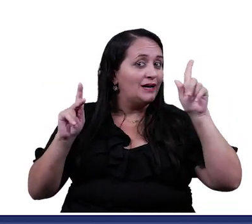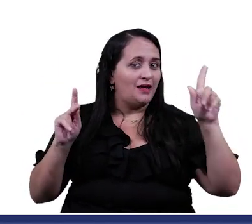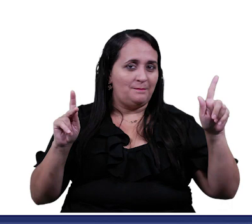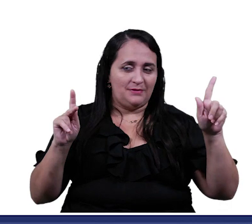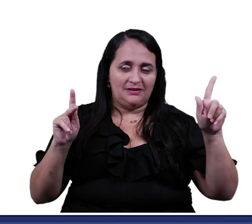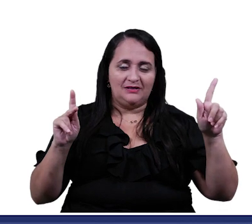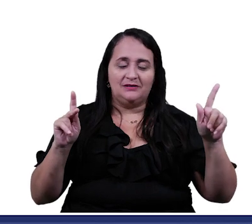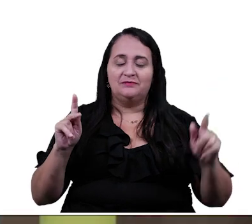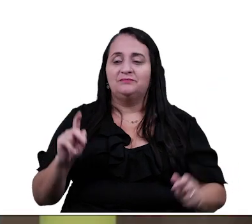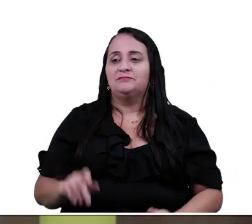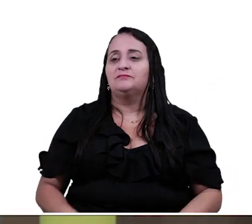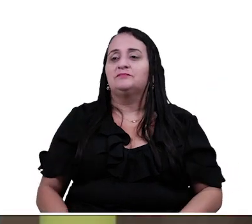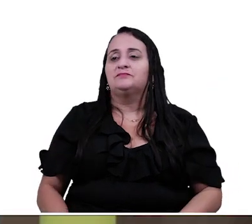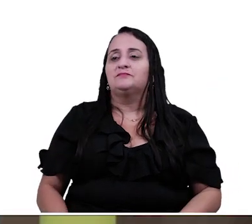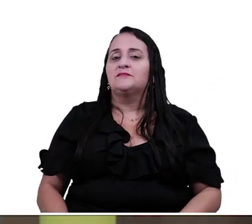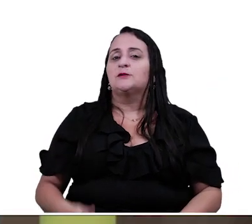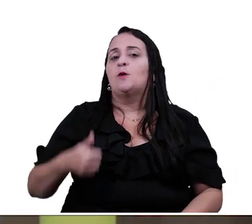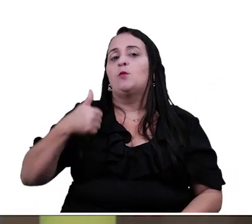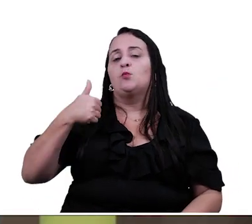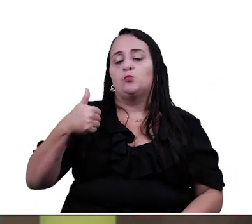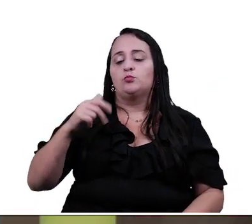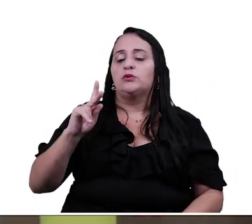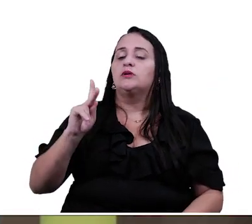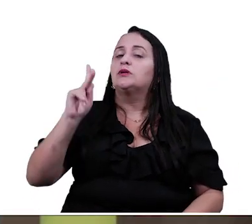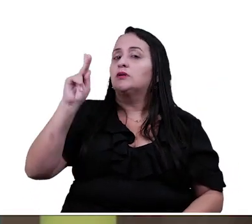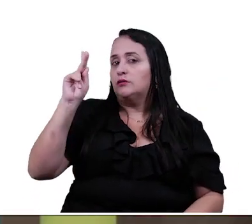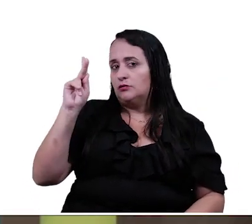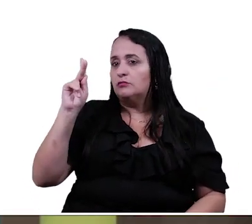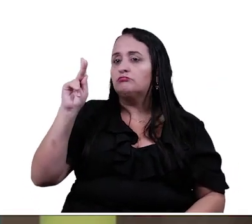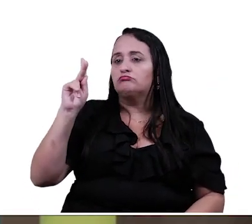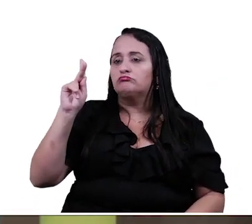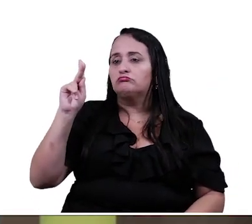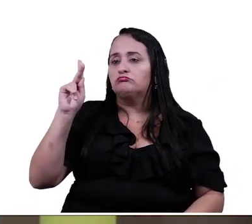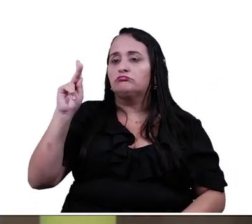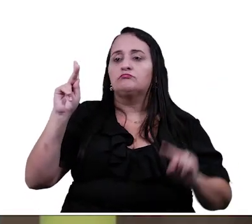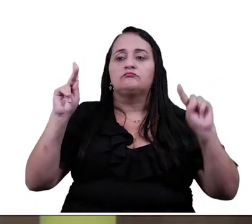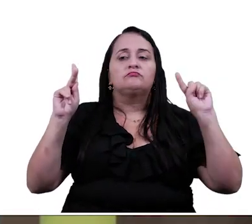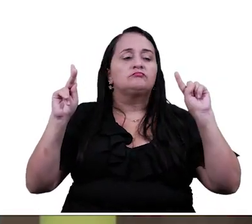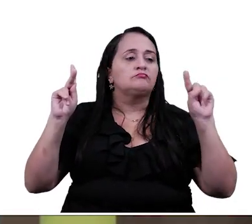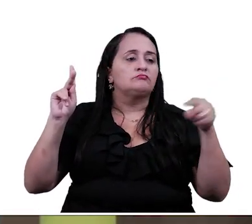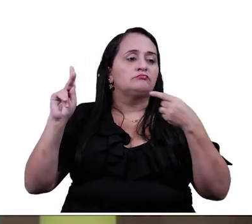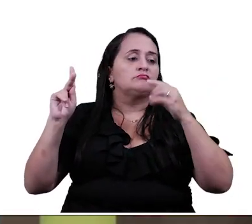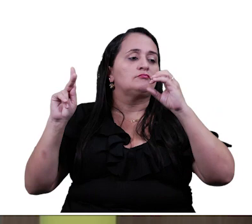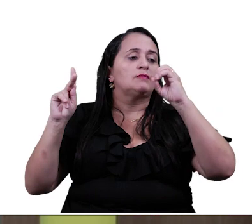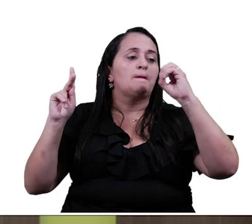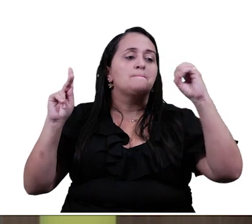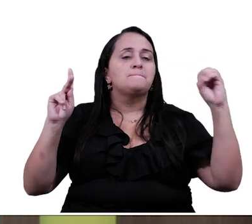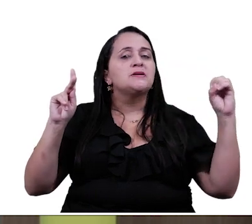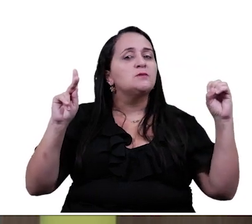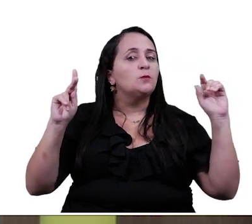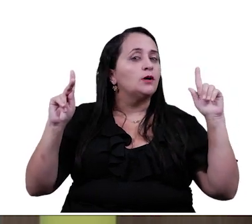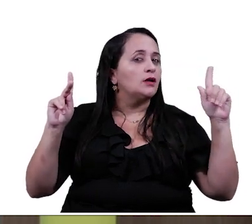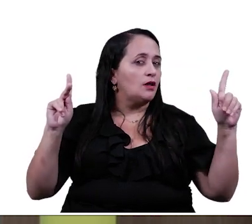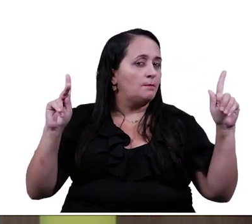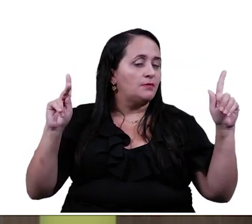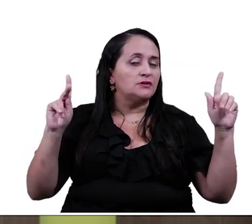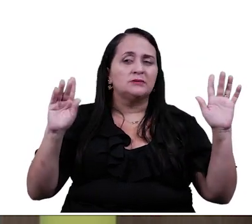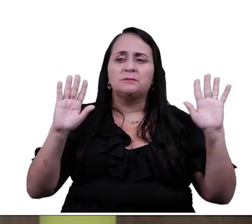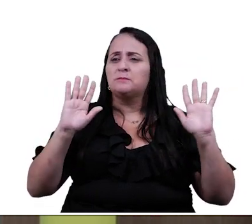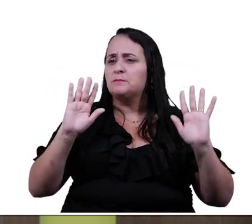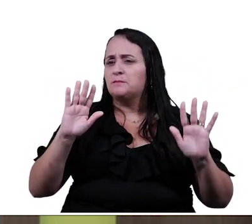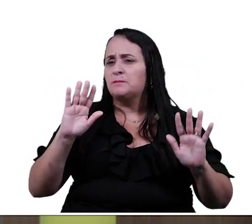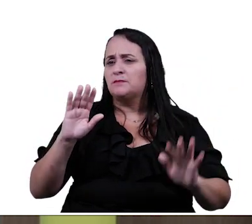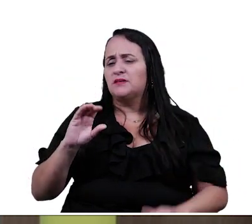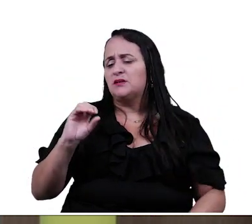1.000 gramas, certo? Então, eu tenho 1 quilo para 1.000 gramas.